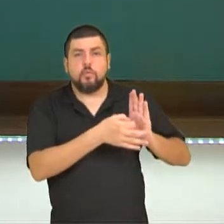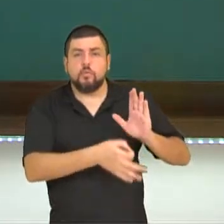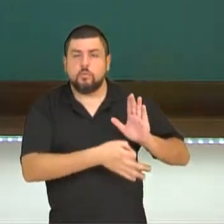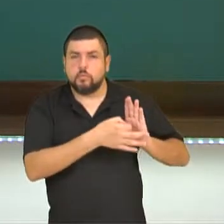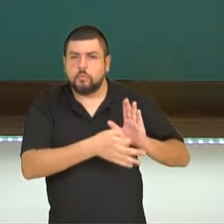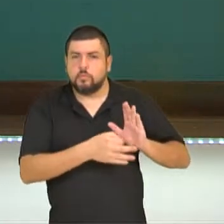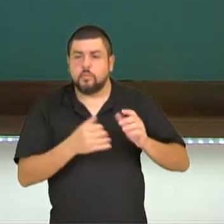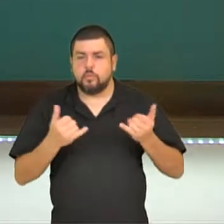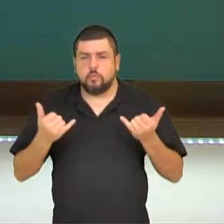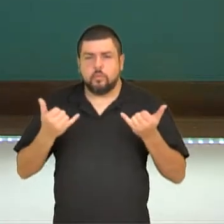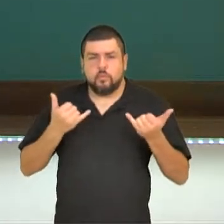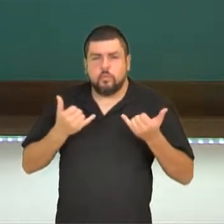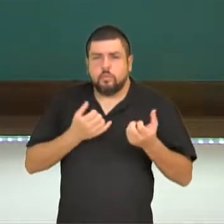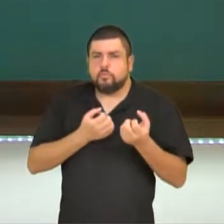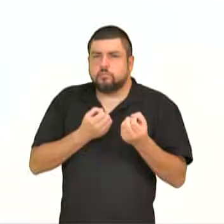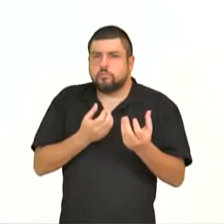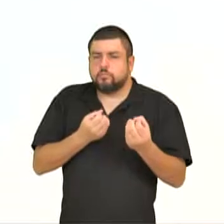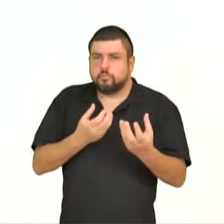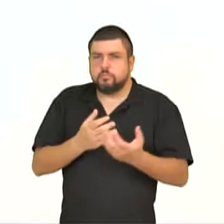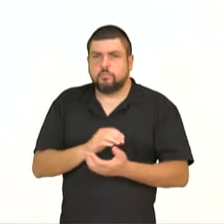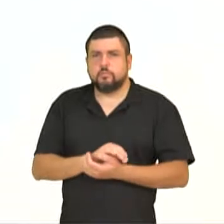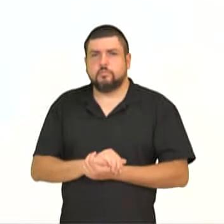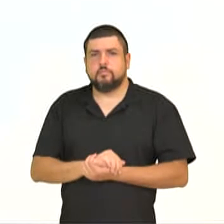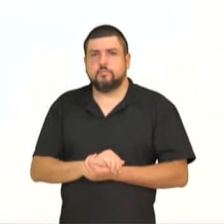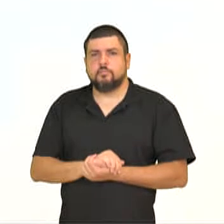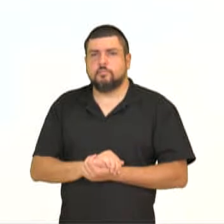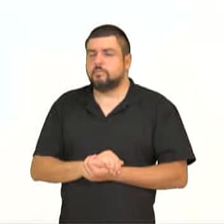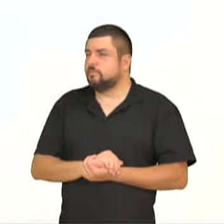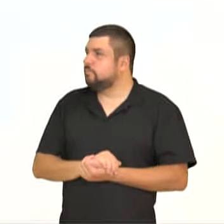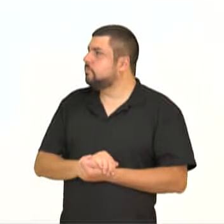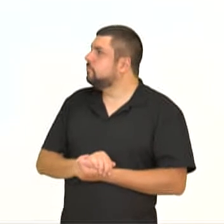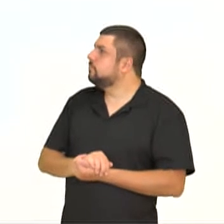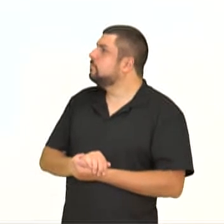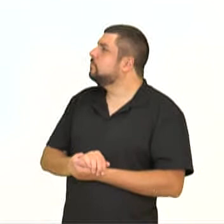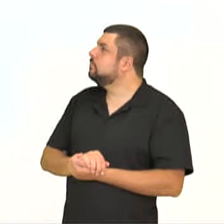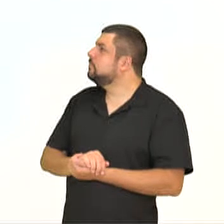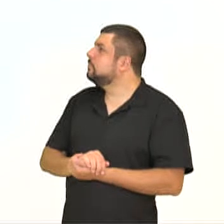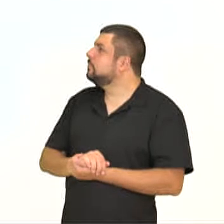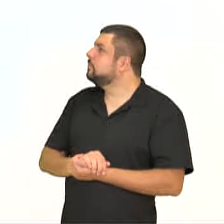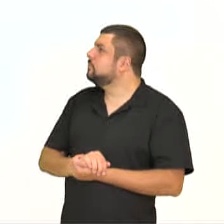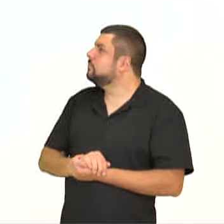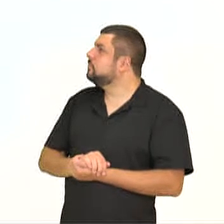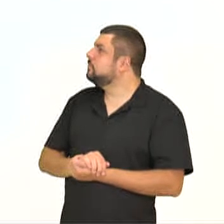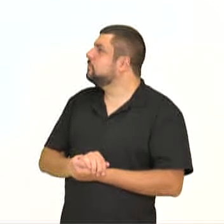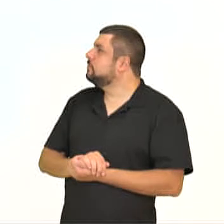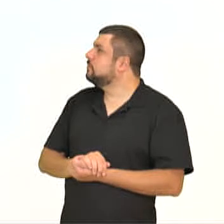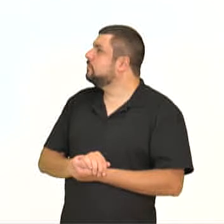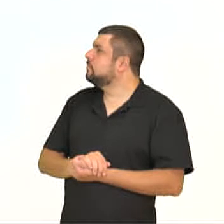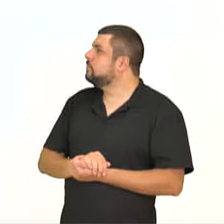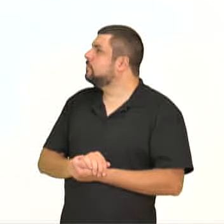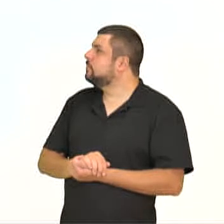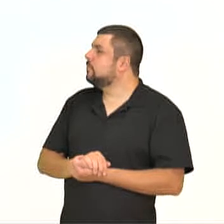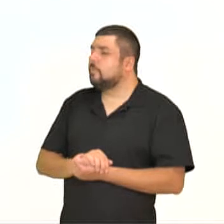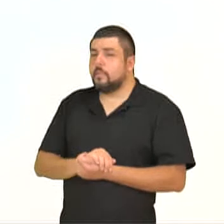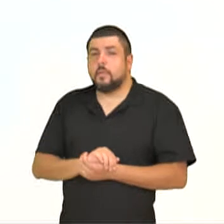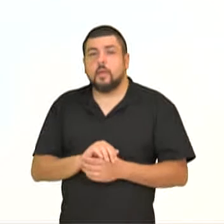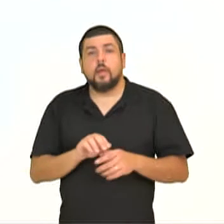de informações. Contatos com outros textos que estão na memória, sim, às vezes a gente